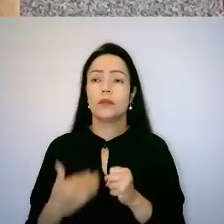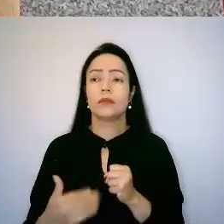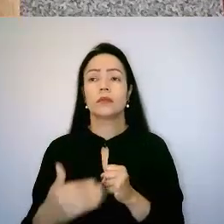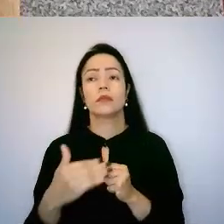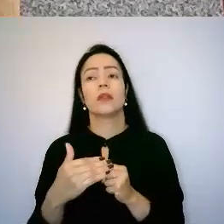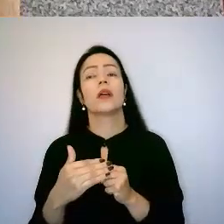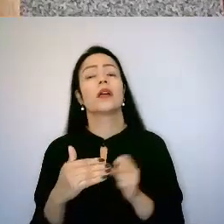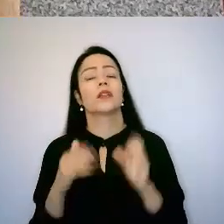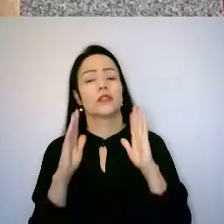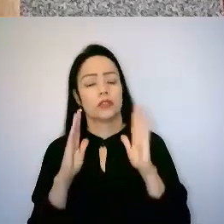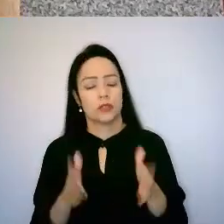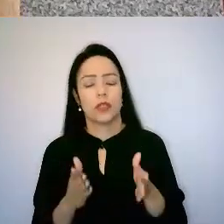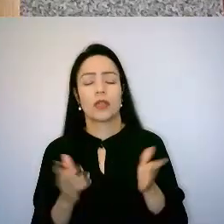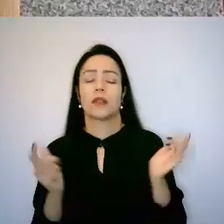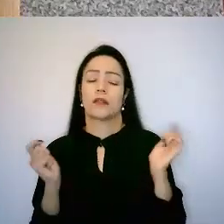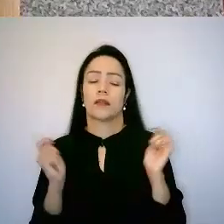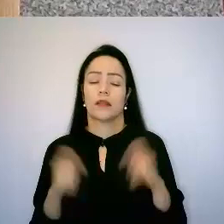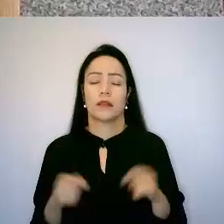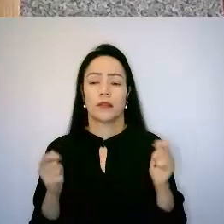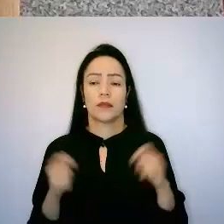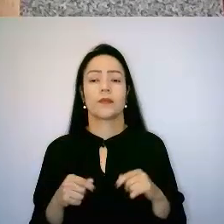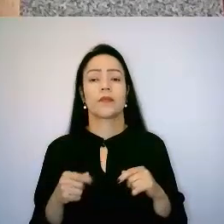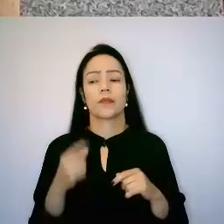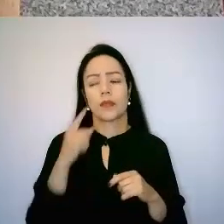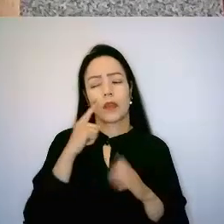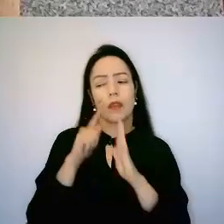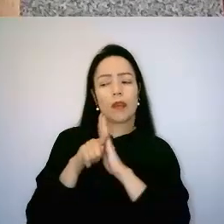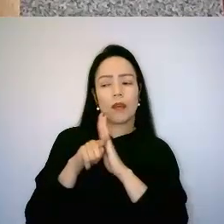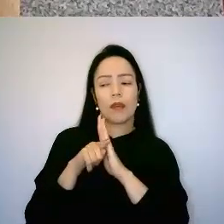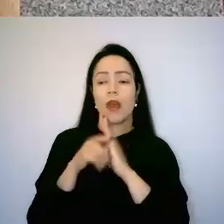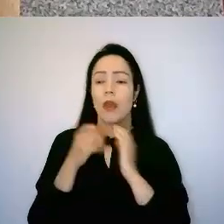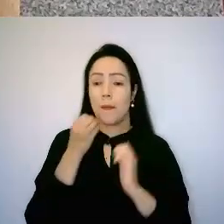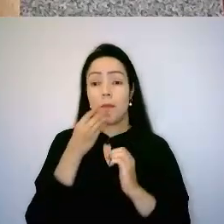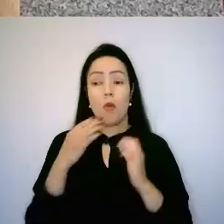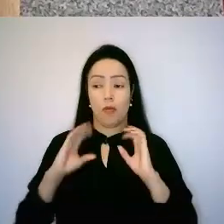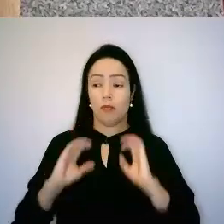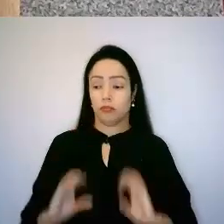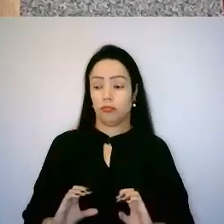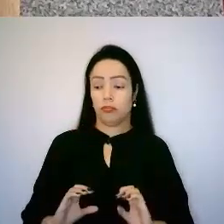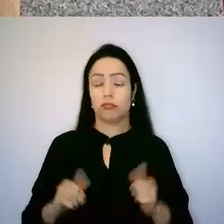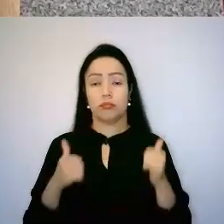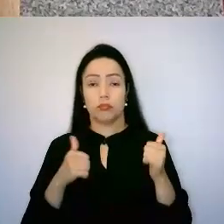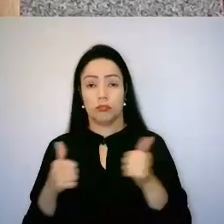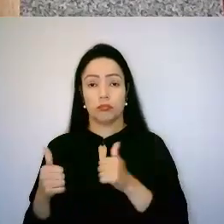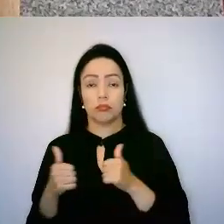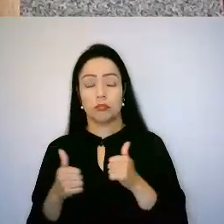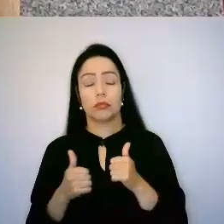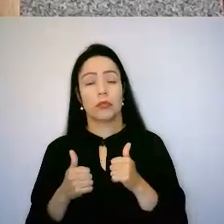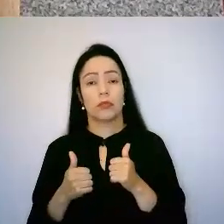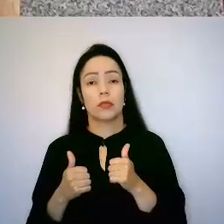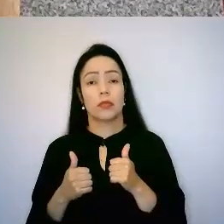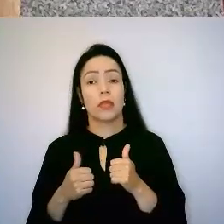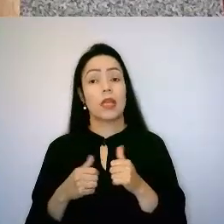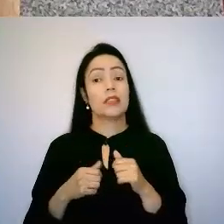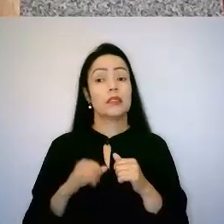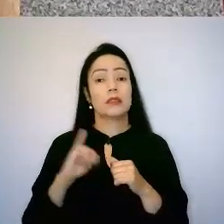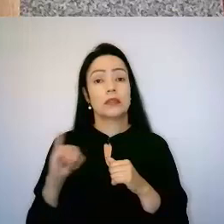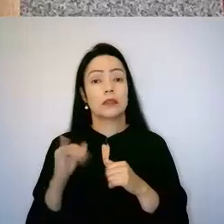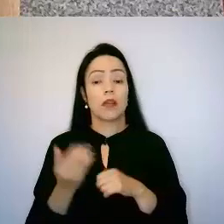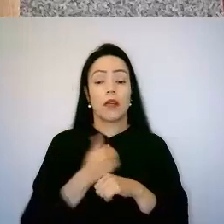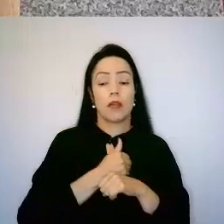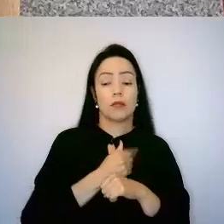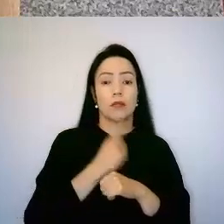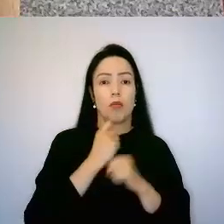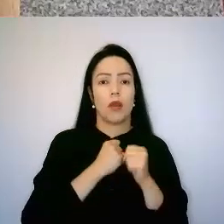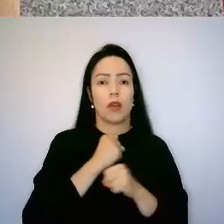retomar ao Status de boa conduta carcerária ou seja passado um ano a partir do cometimento é uma falta grave já poderia o